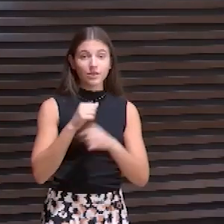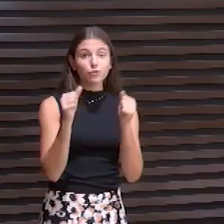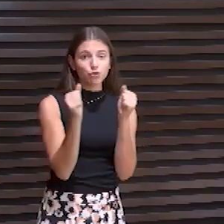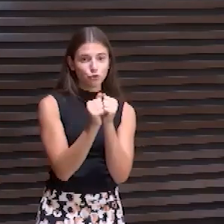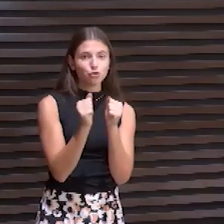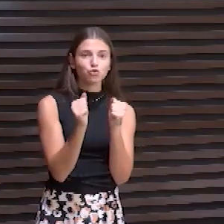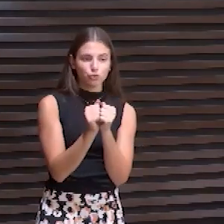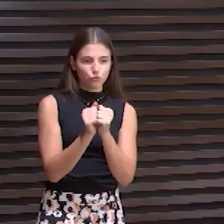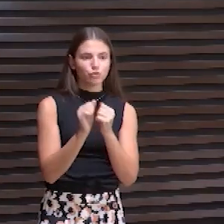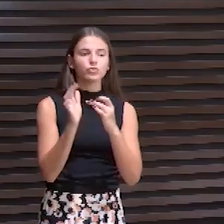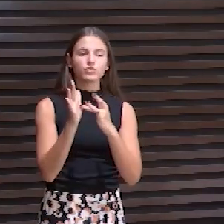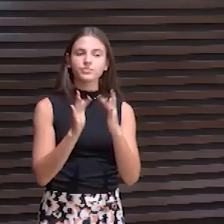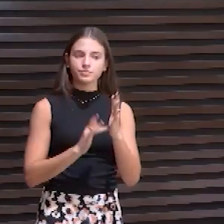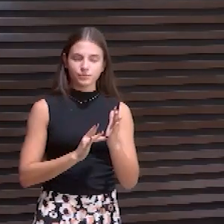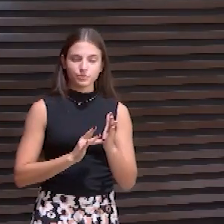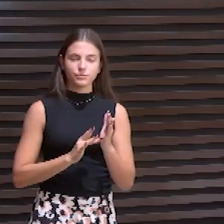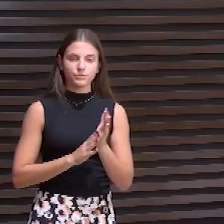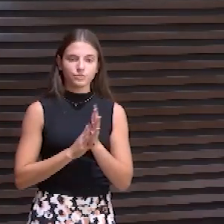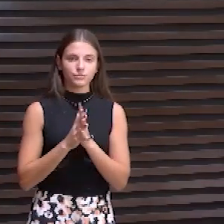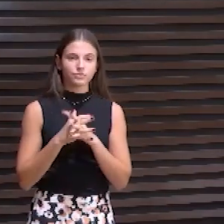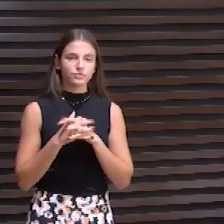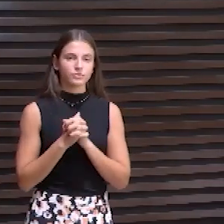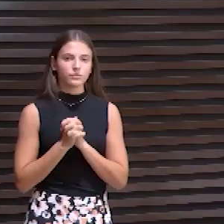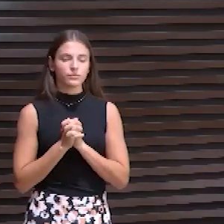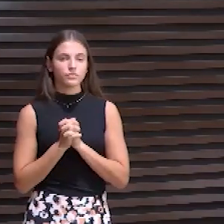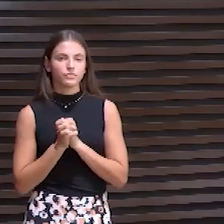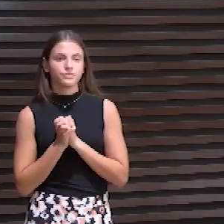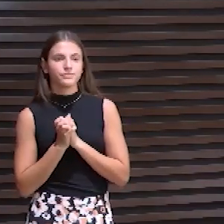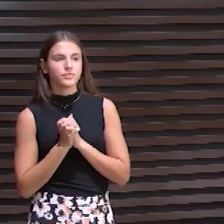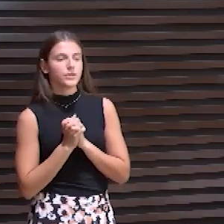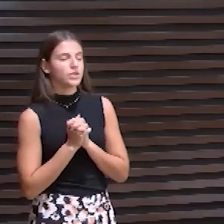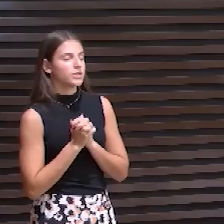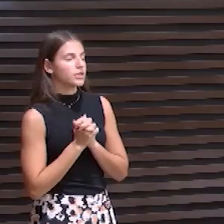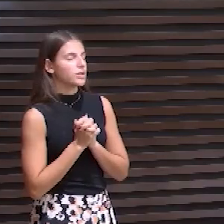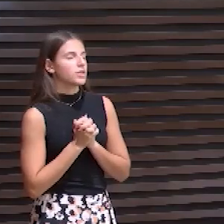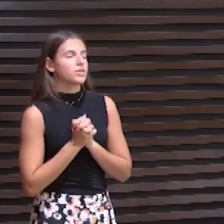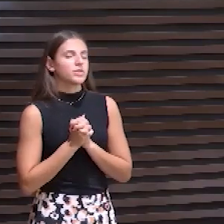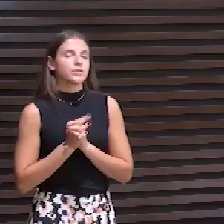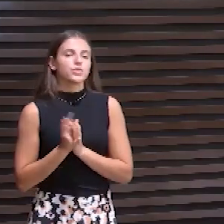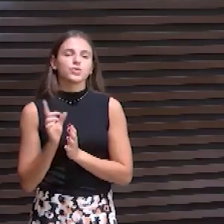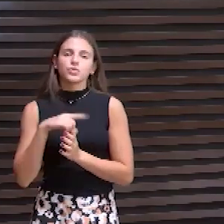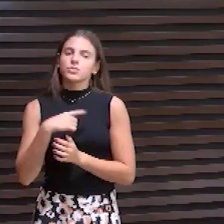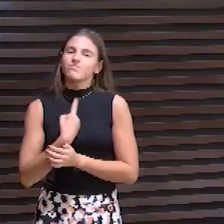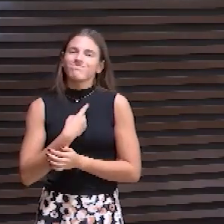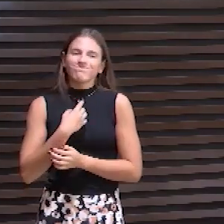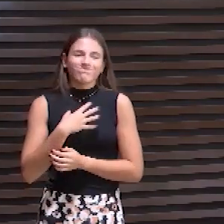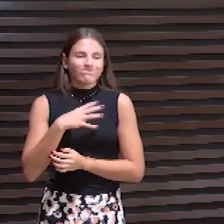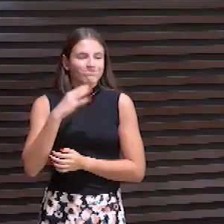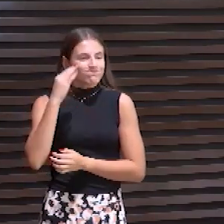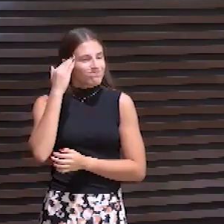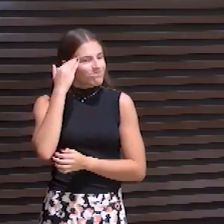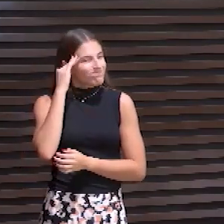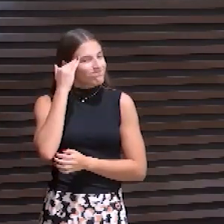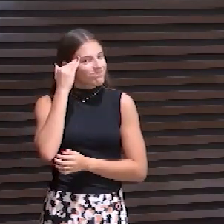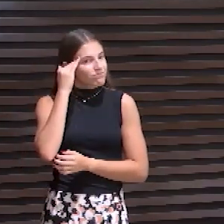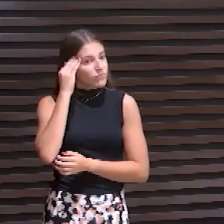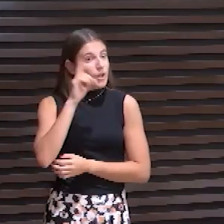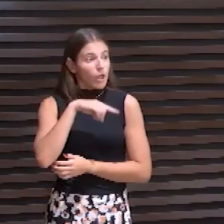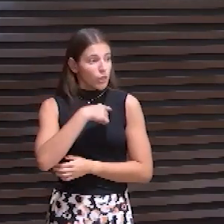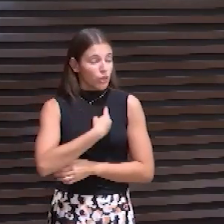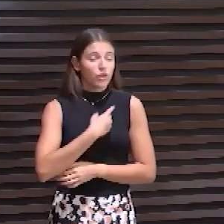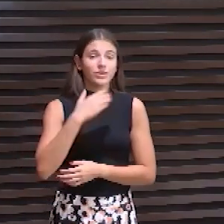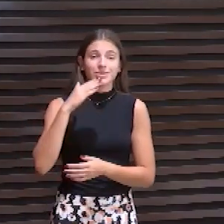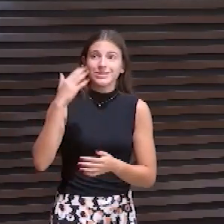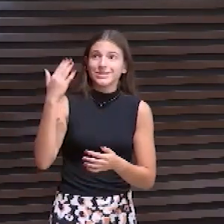E a gente não tem noção disso. Nós cremos por fé, mas é uma